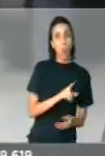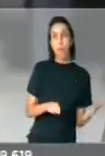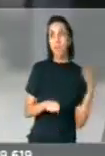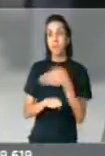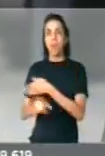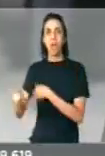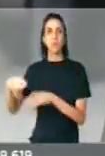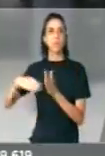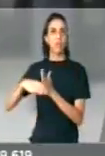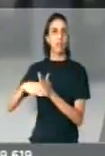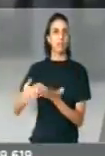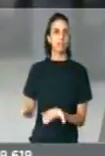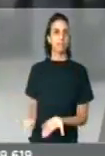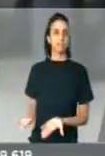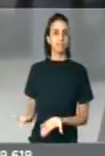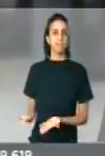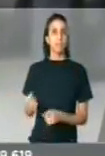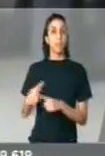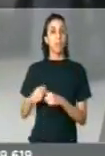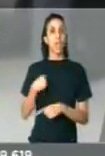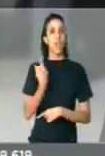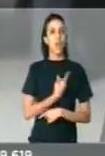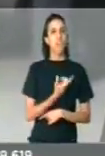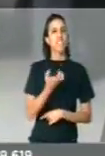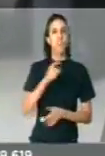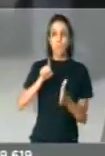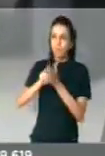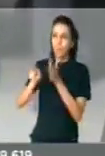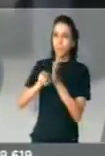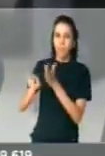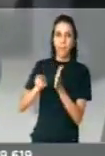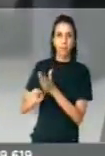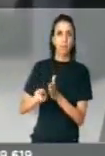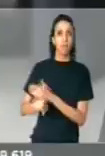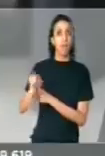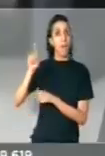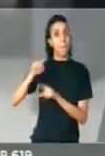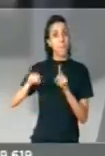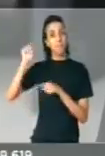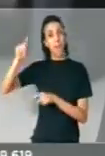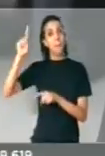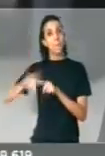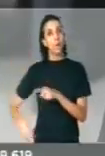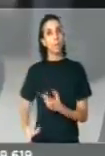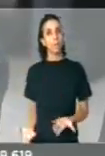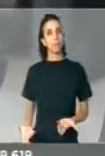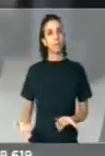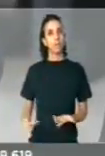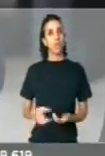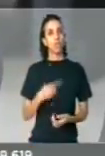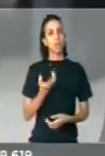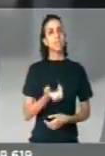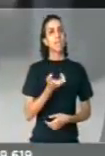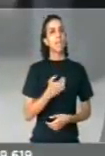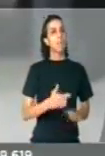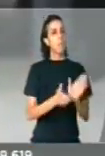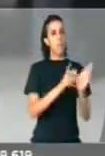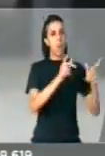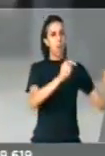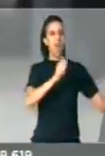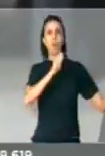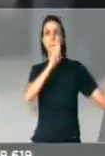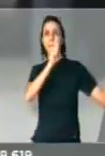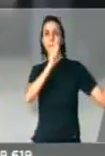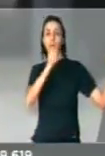nós portávamos as perguntas a serem feitas em pequenos cartazes. Foi necessária uma negociação,